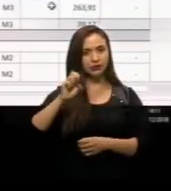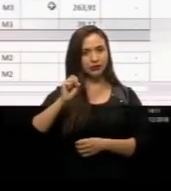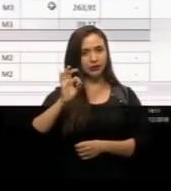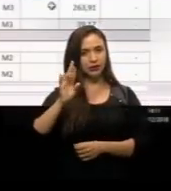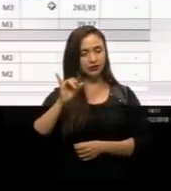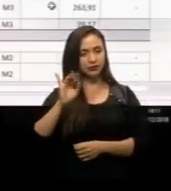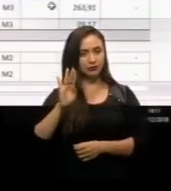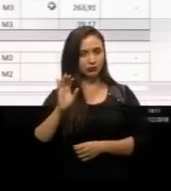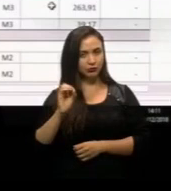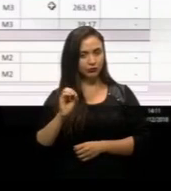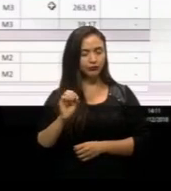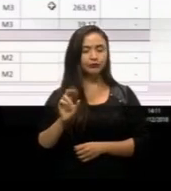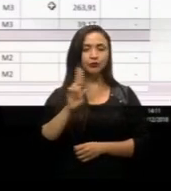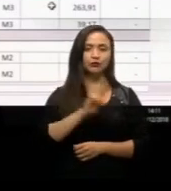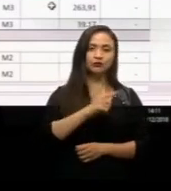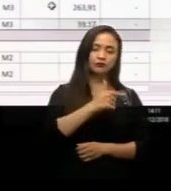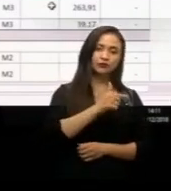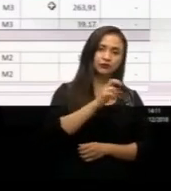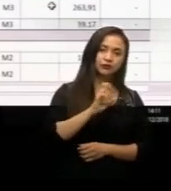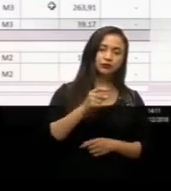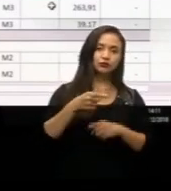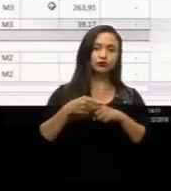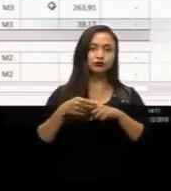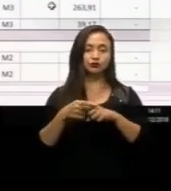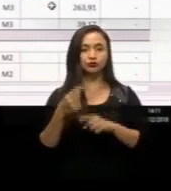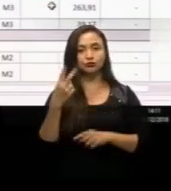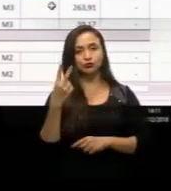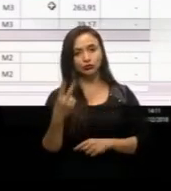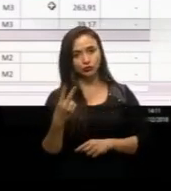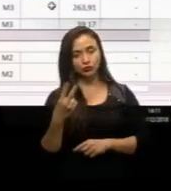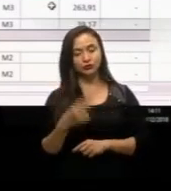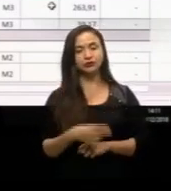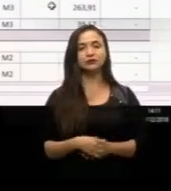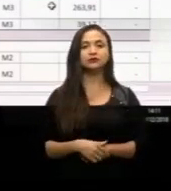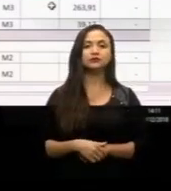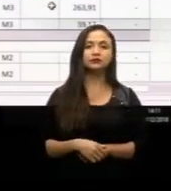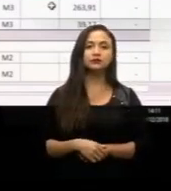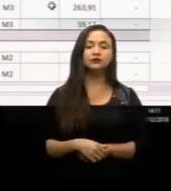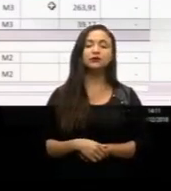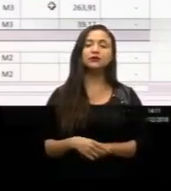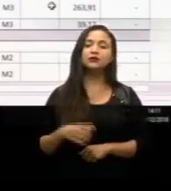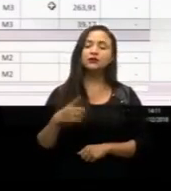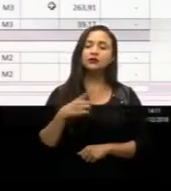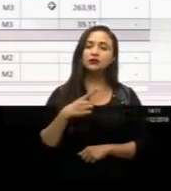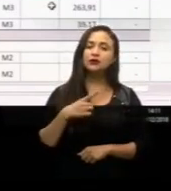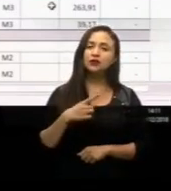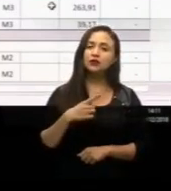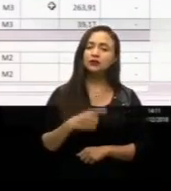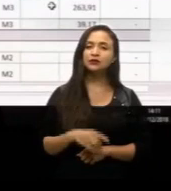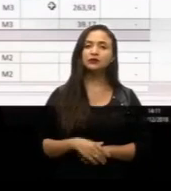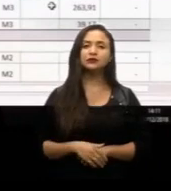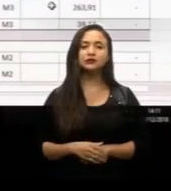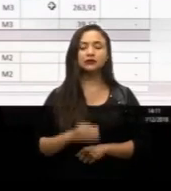Então a gente utilizando 25 dividido por 2 para pegar o raio, a gente vai ter